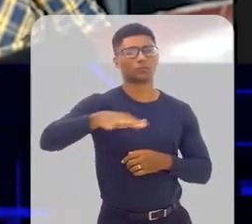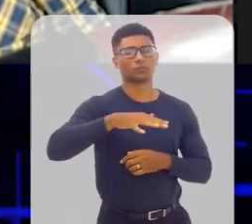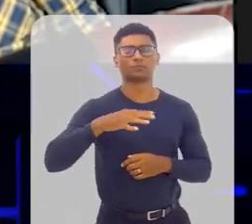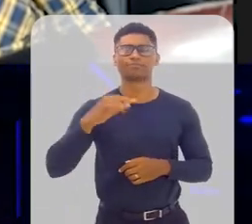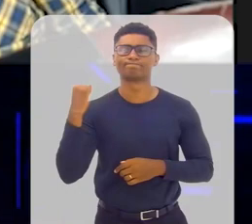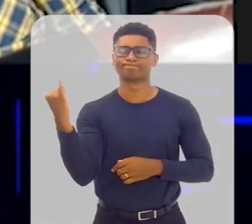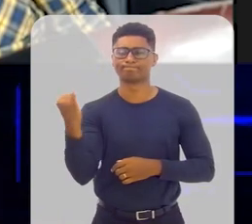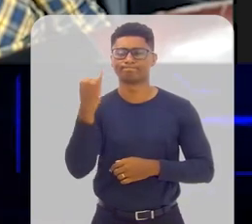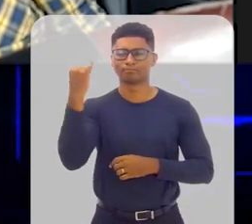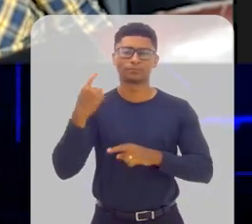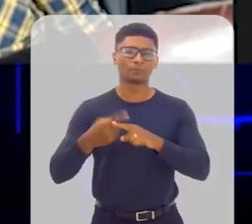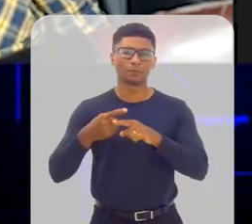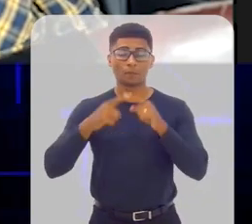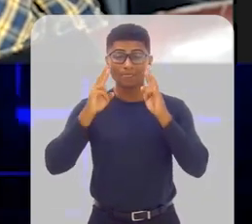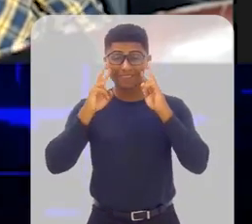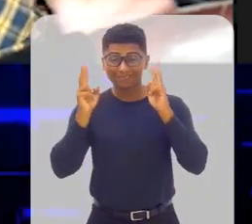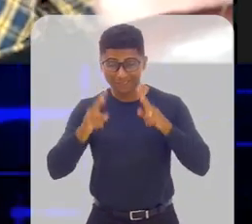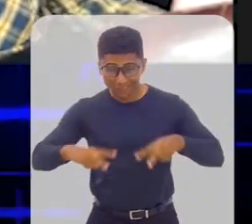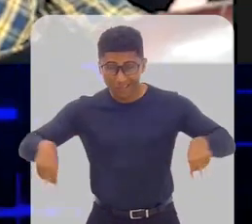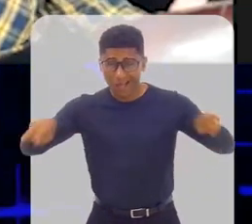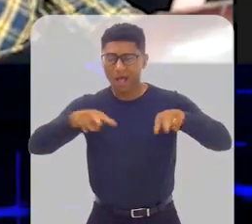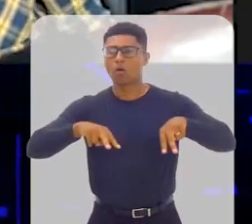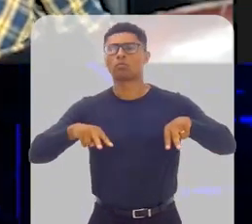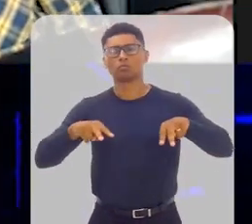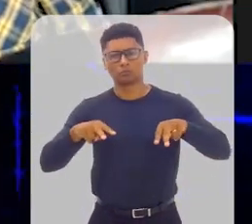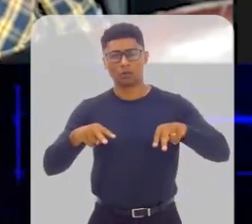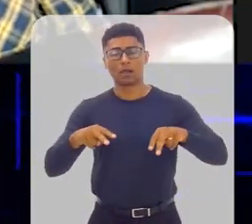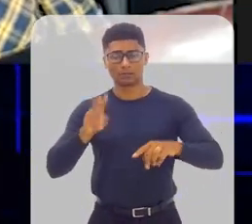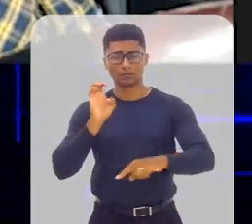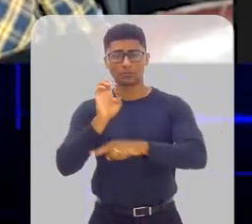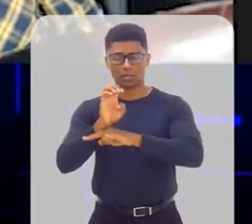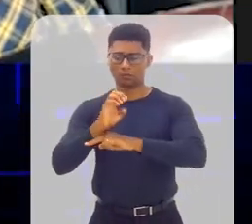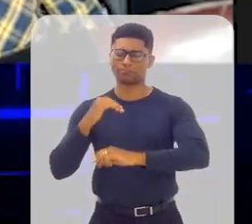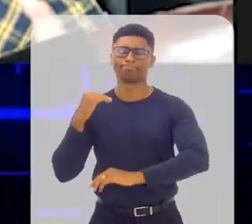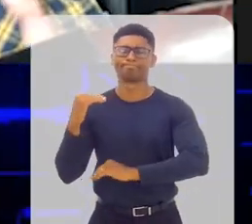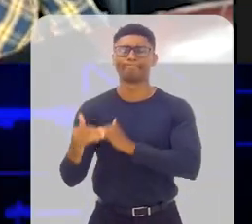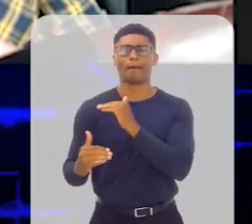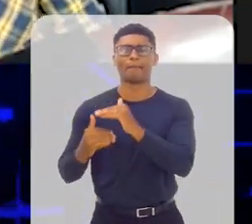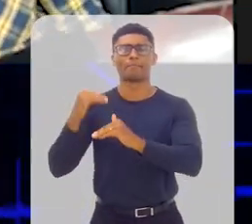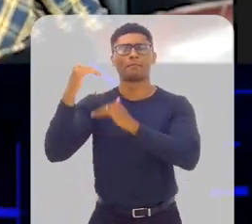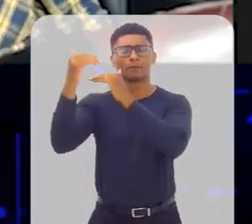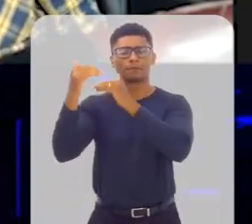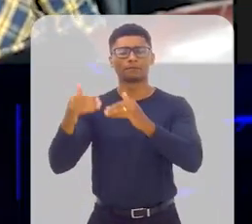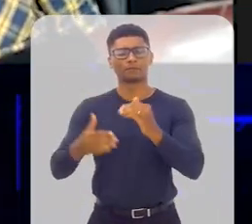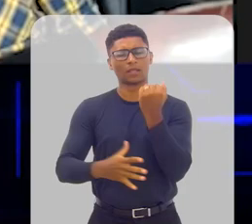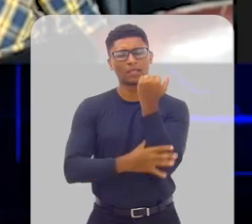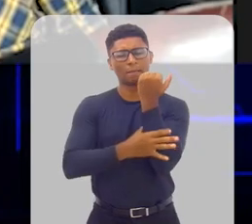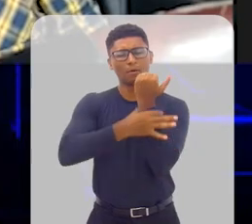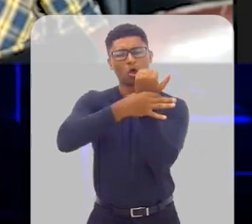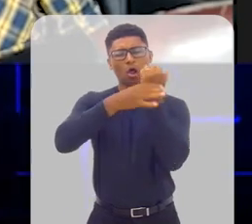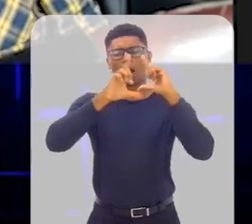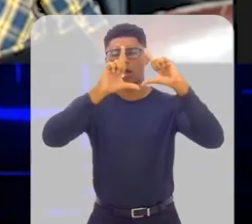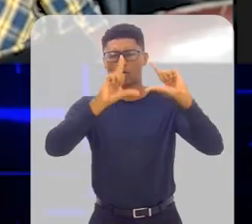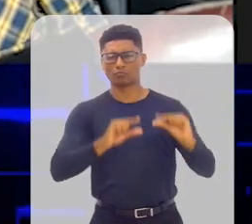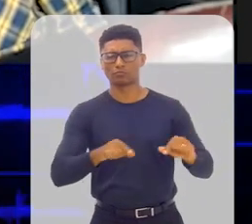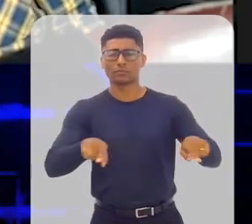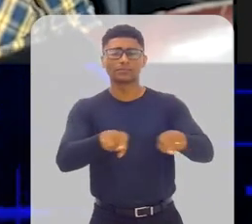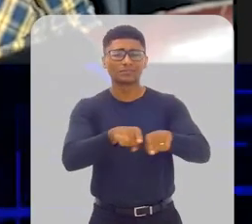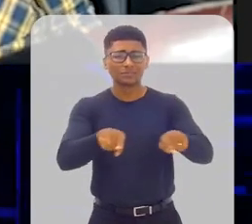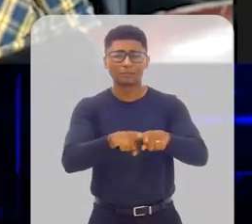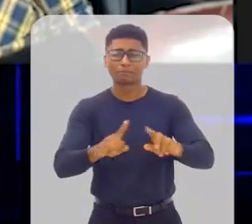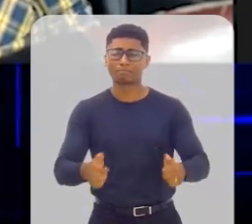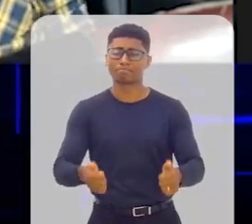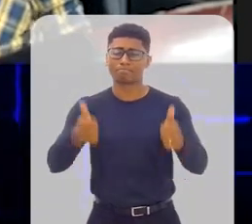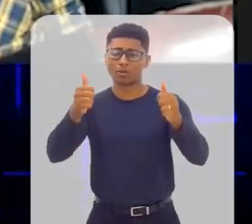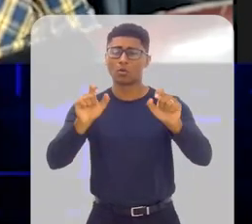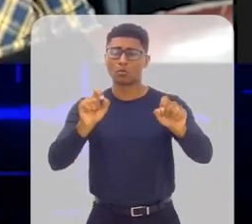gente possa, com a visão empresarial, ajudar o Estado a se desenvolver, a desburocratizar e a criar e a melhorar